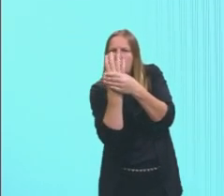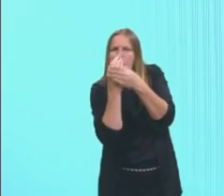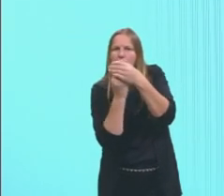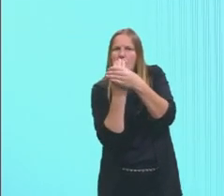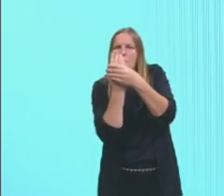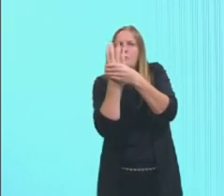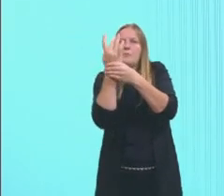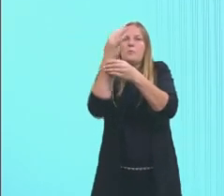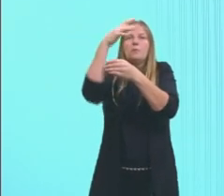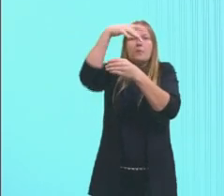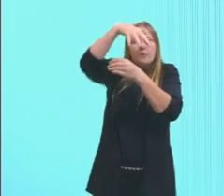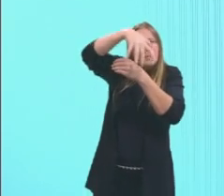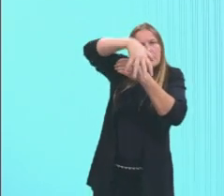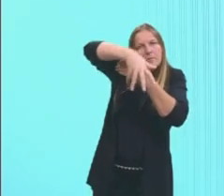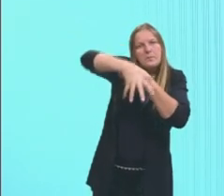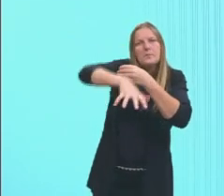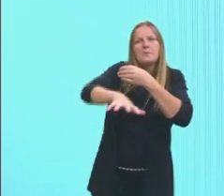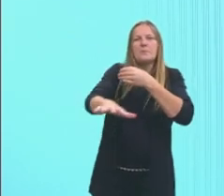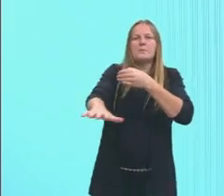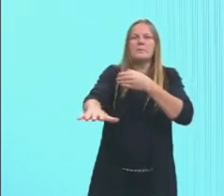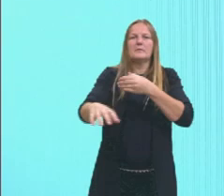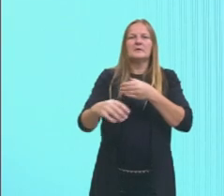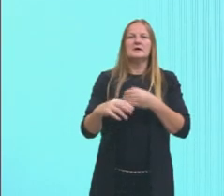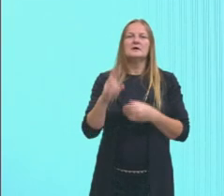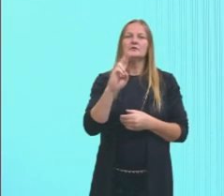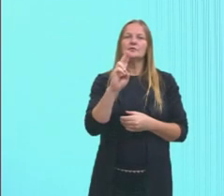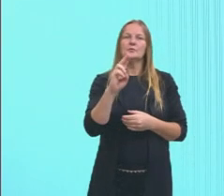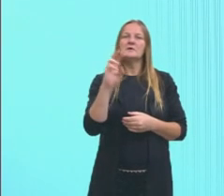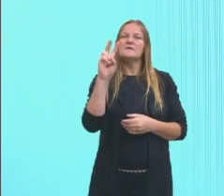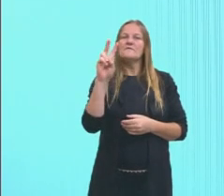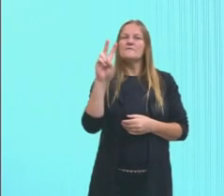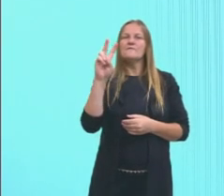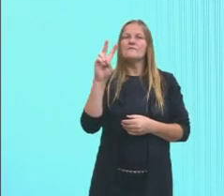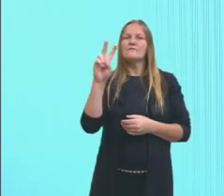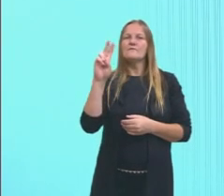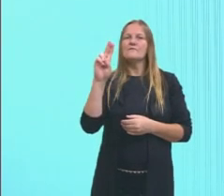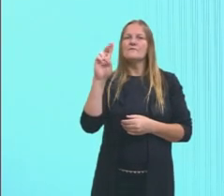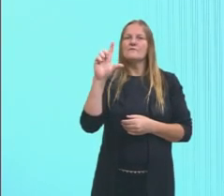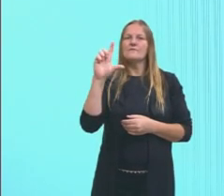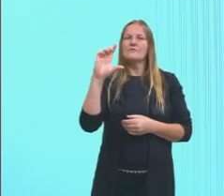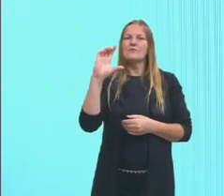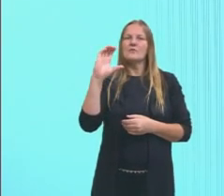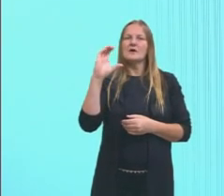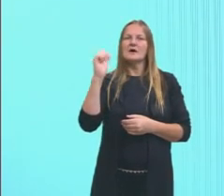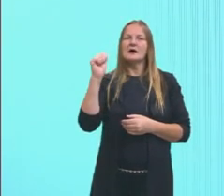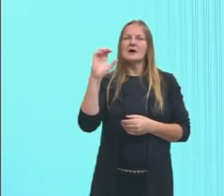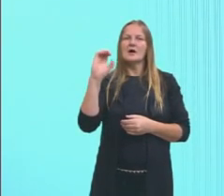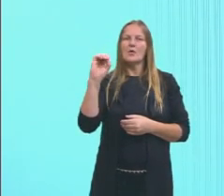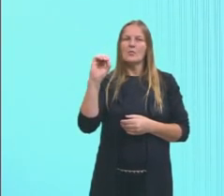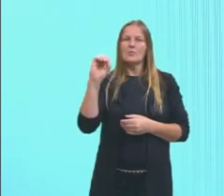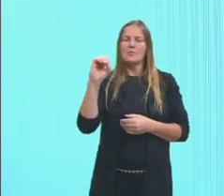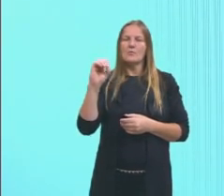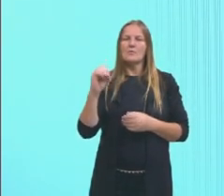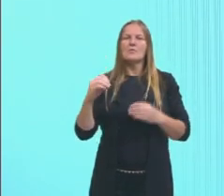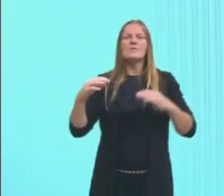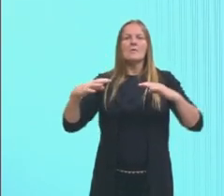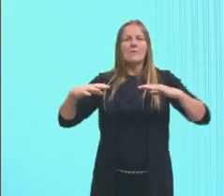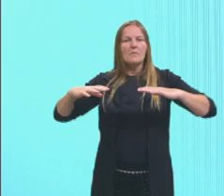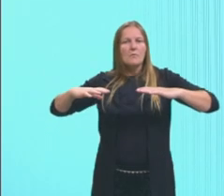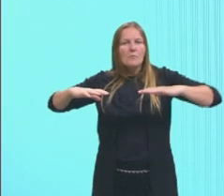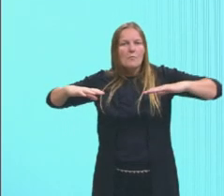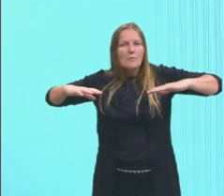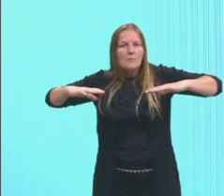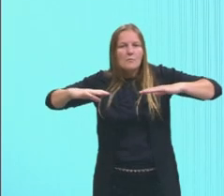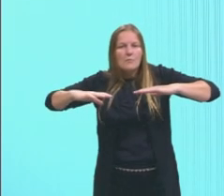nós vamos ter então Justamente a formação de vulcão é onde nós temos esses essas células de convecção aí